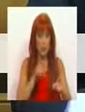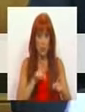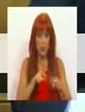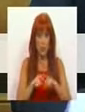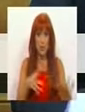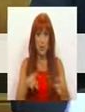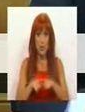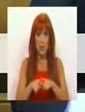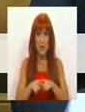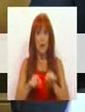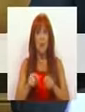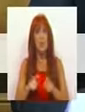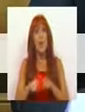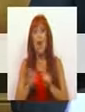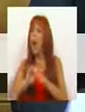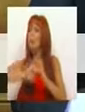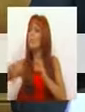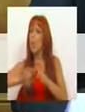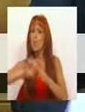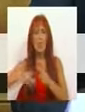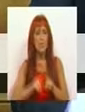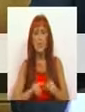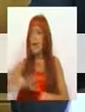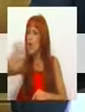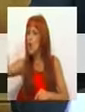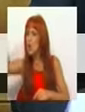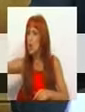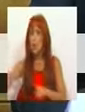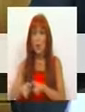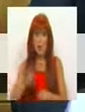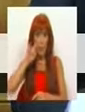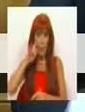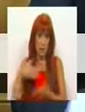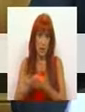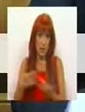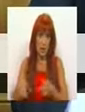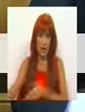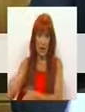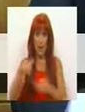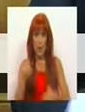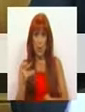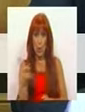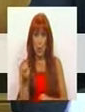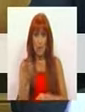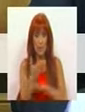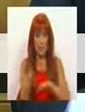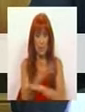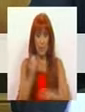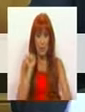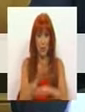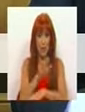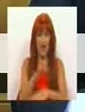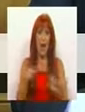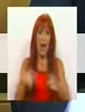aliás, dos inertes dragados são para ser depositados nas dunas que, aliás, protegem a própria Ria de Alvor e a separam do mar.